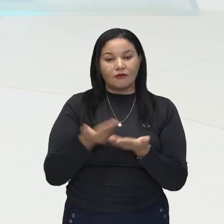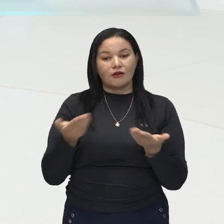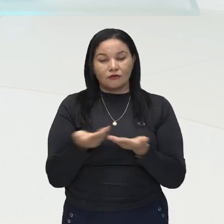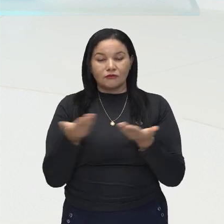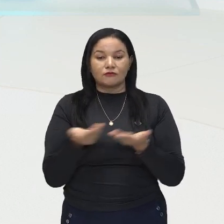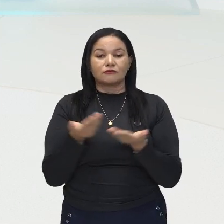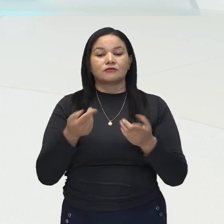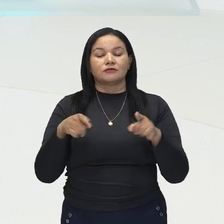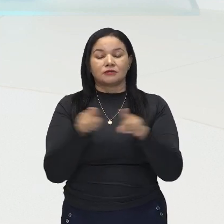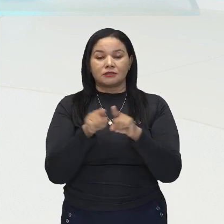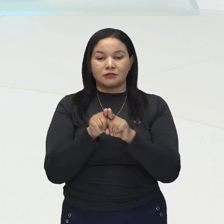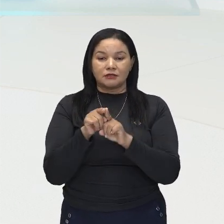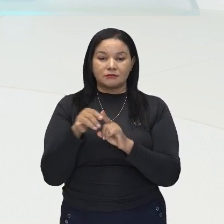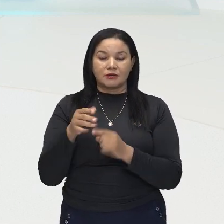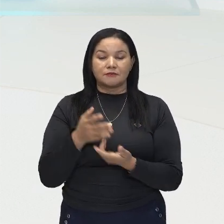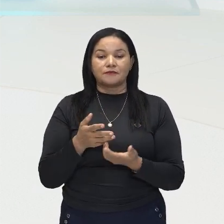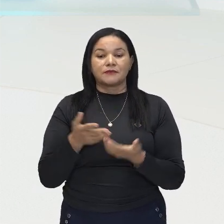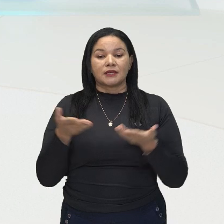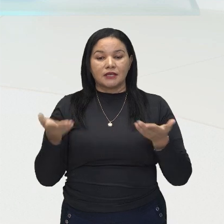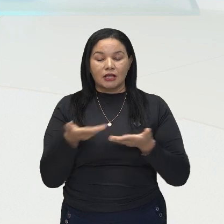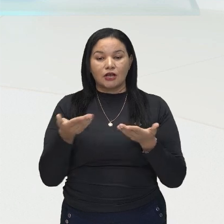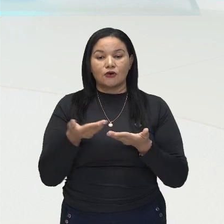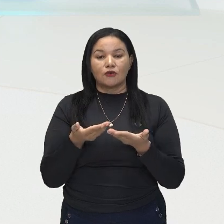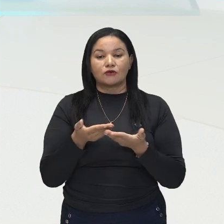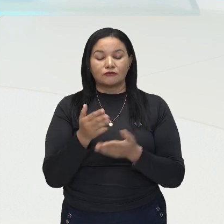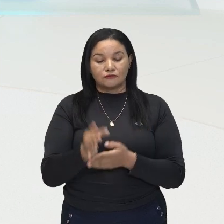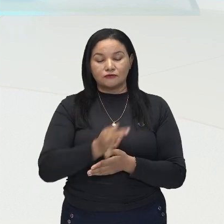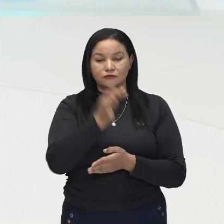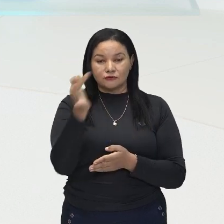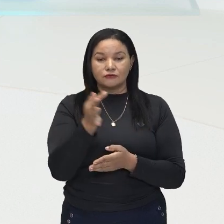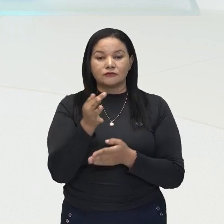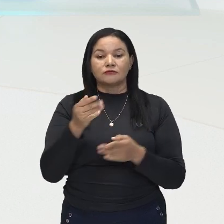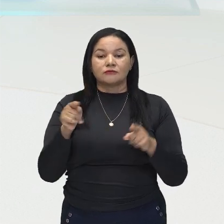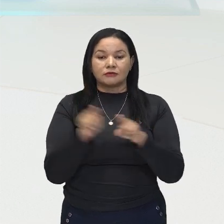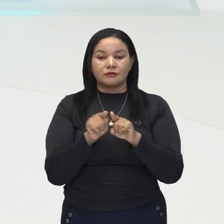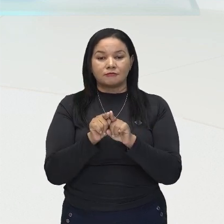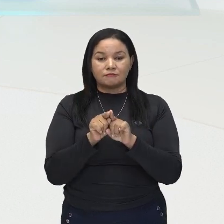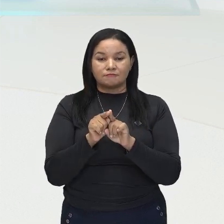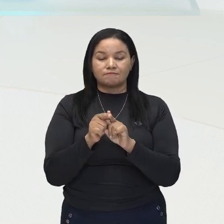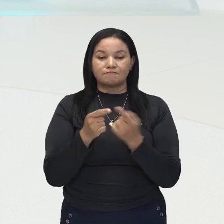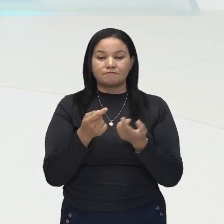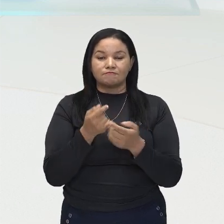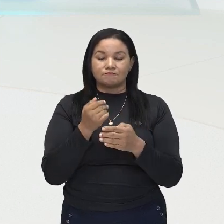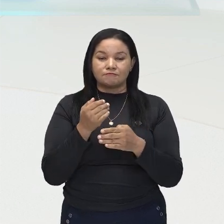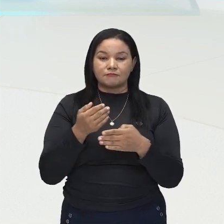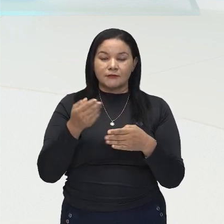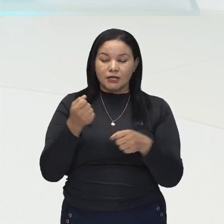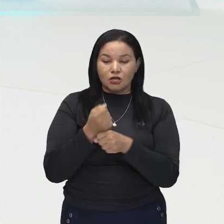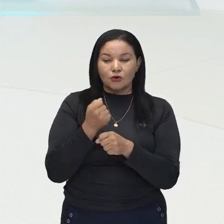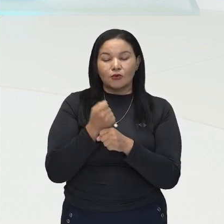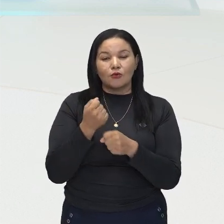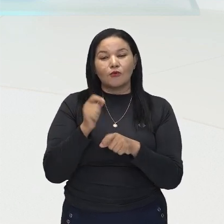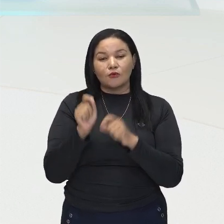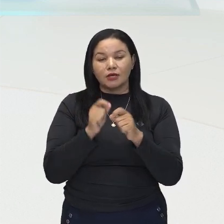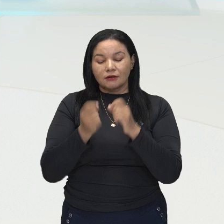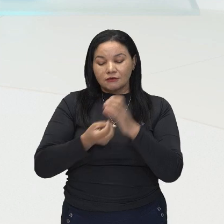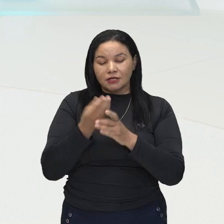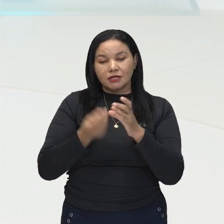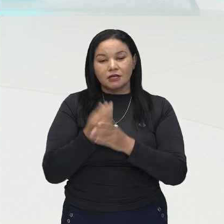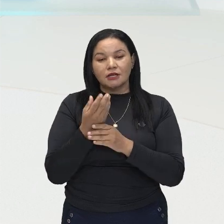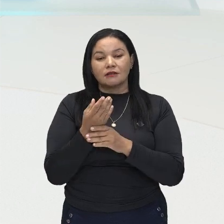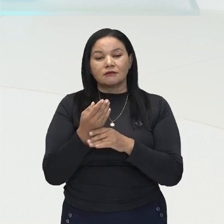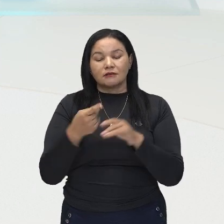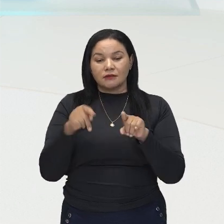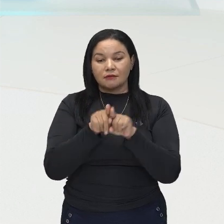hoje e que, claro, vai trazer um futuro e construído ao longo do tempo, trazendo a questão